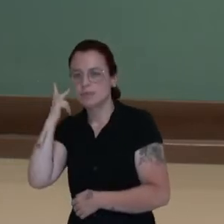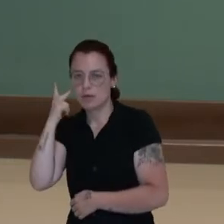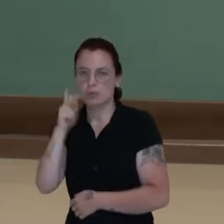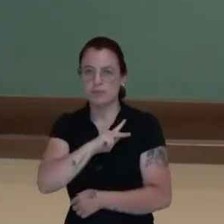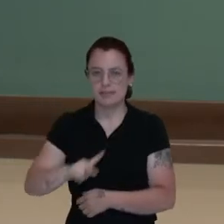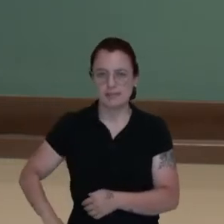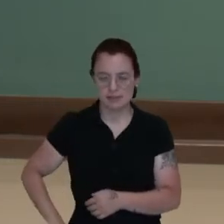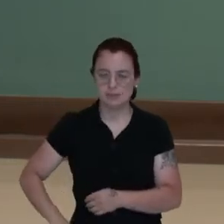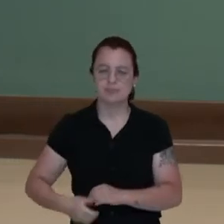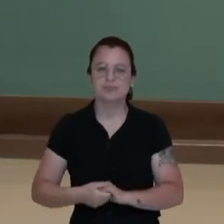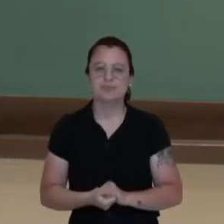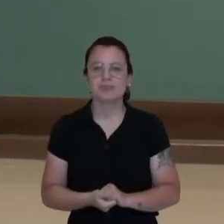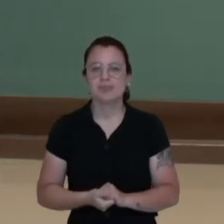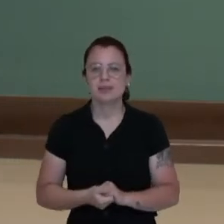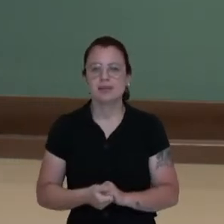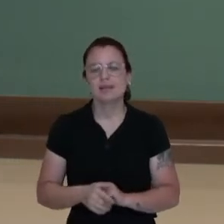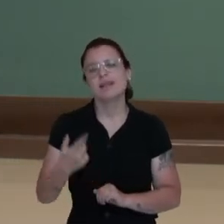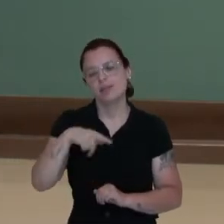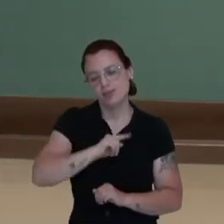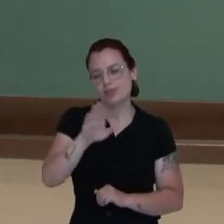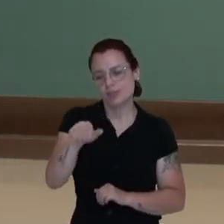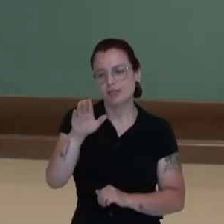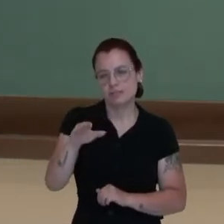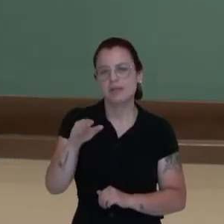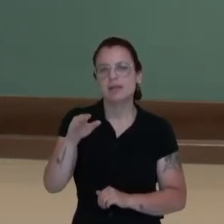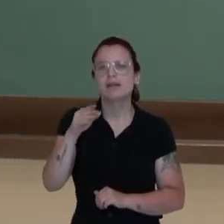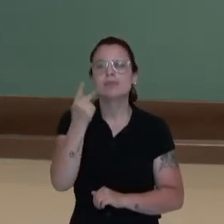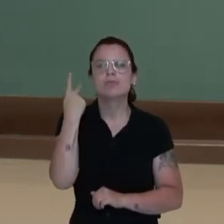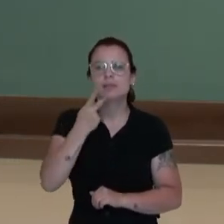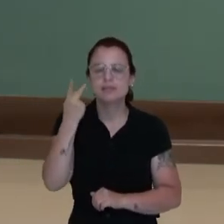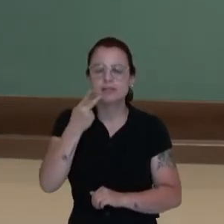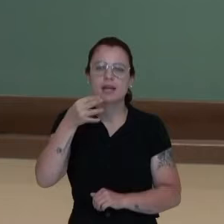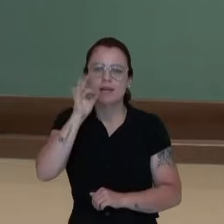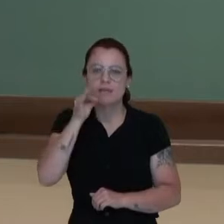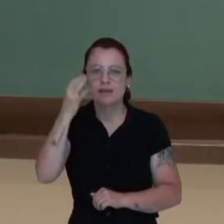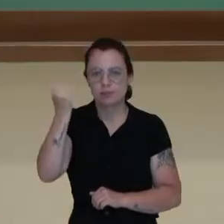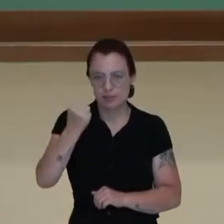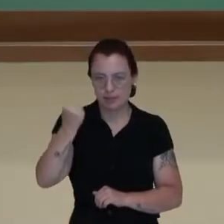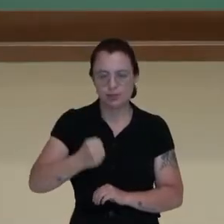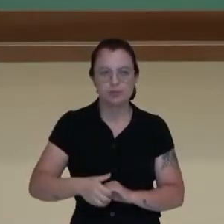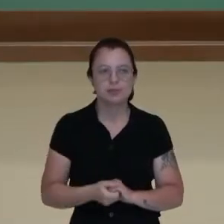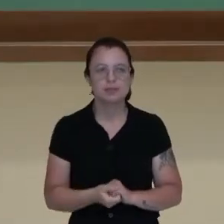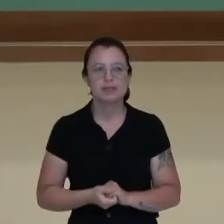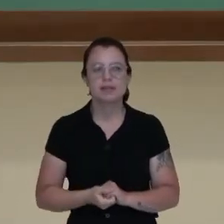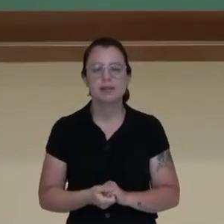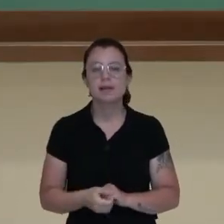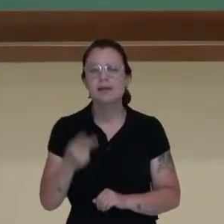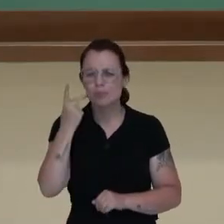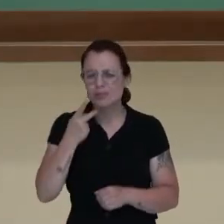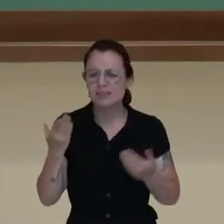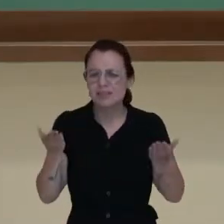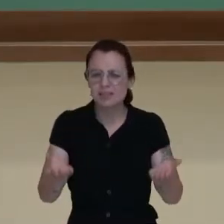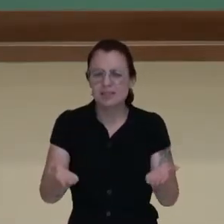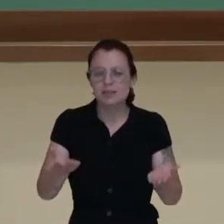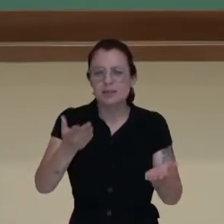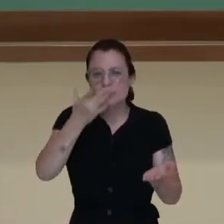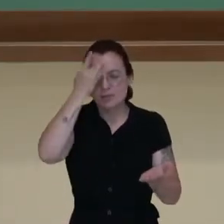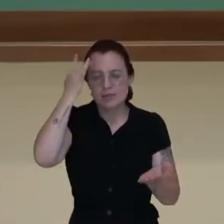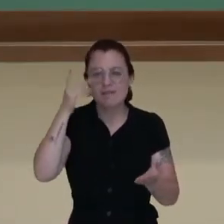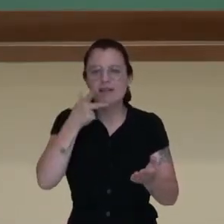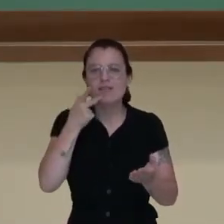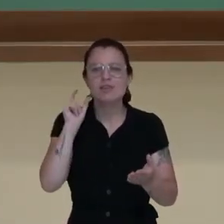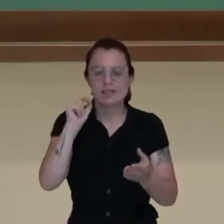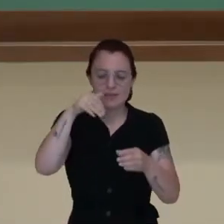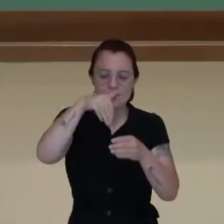a política do café com leite. Essa política, inclusive, ela era utilizada, eles usavam o chamado voto de